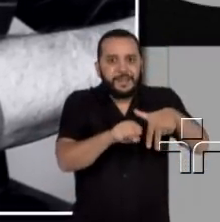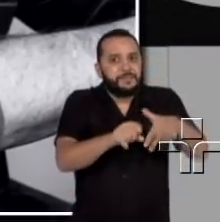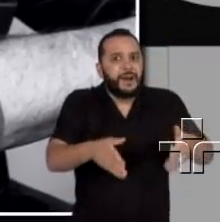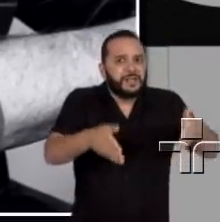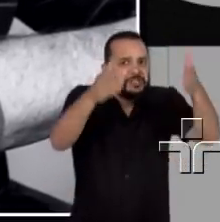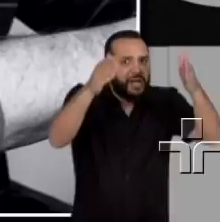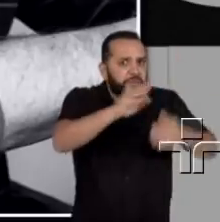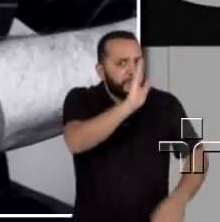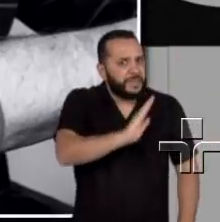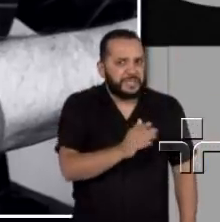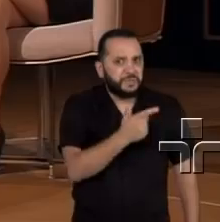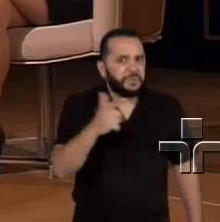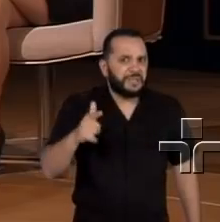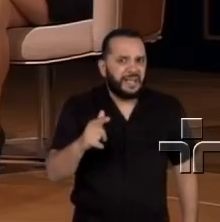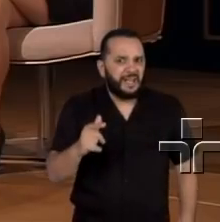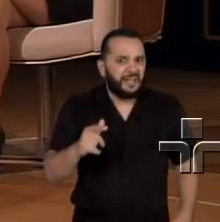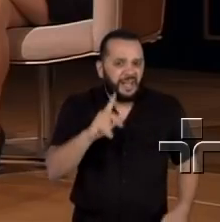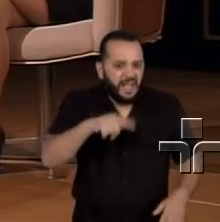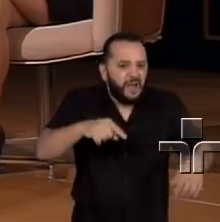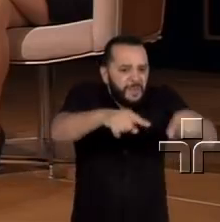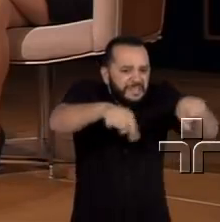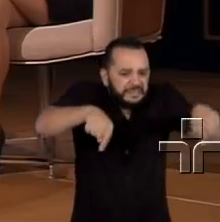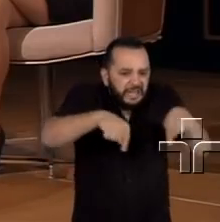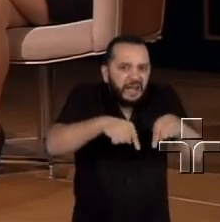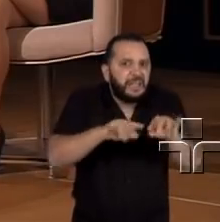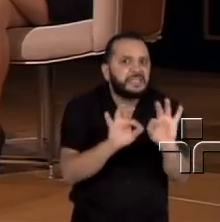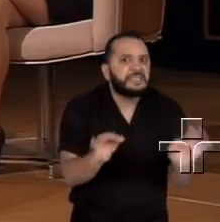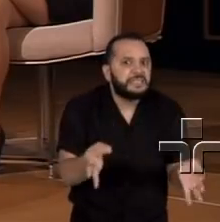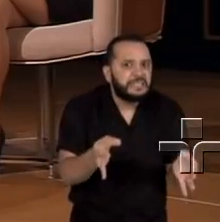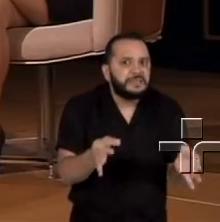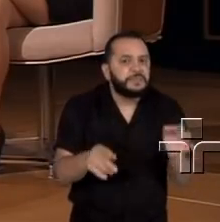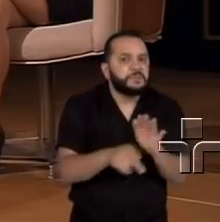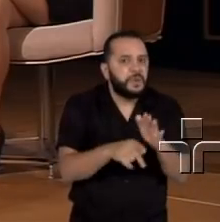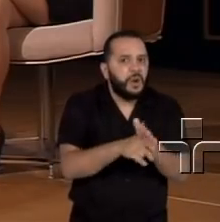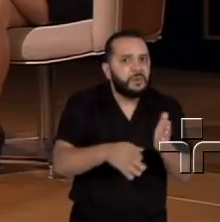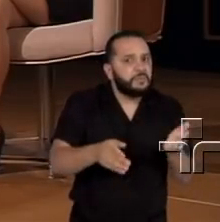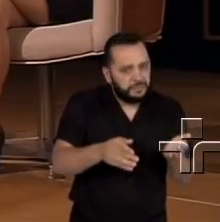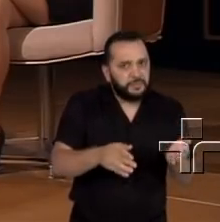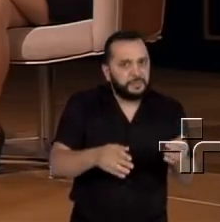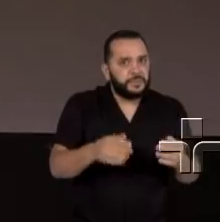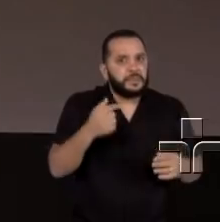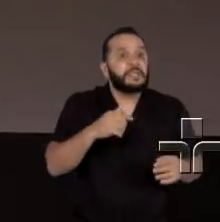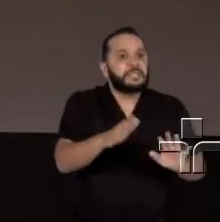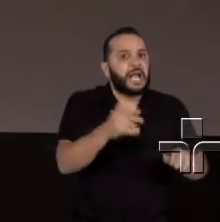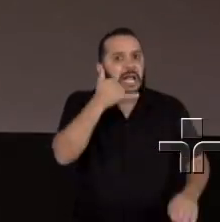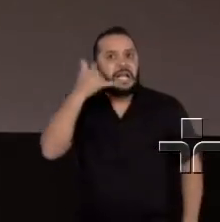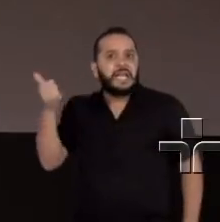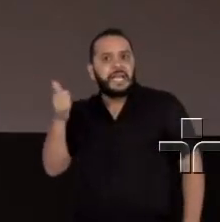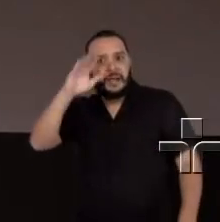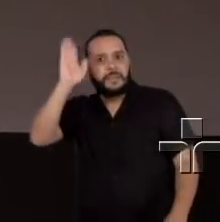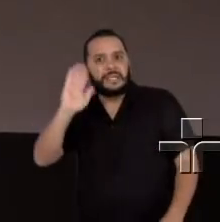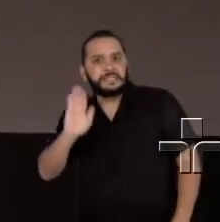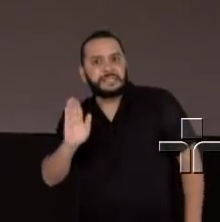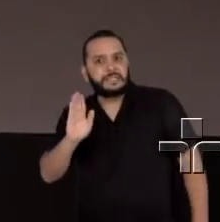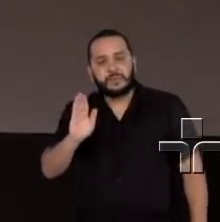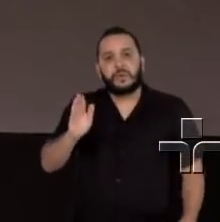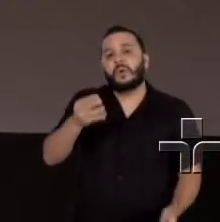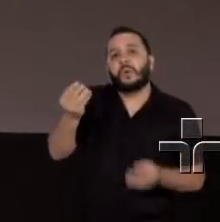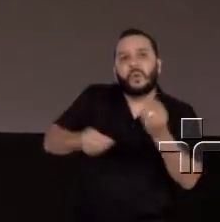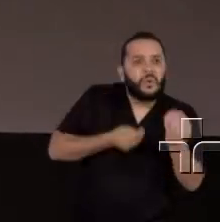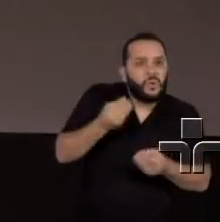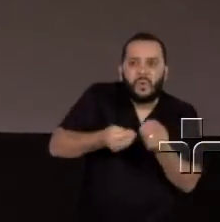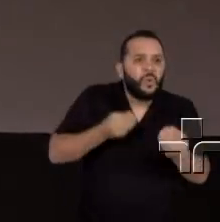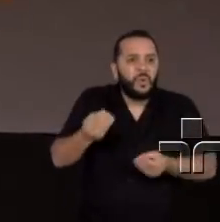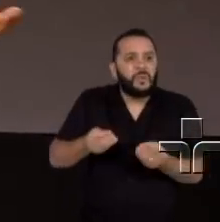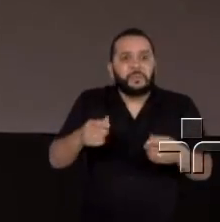um posto burocrático, um posto diplomático brasileiro. E liga para o Brasil e tal, e Calói junto nessa história, e todo